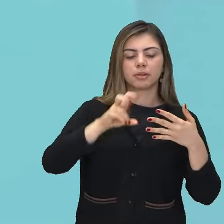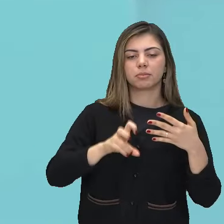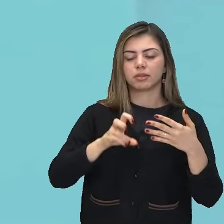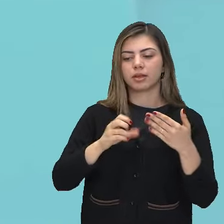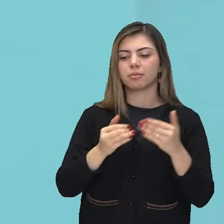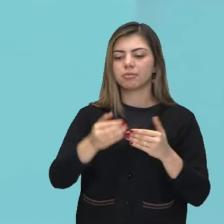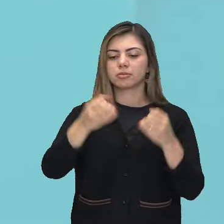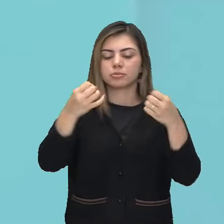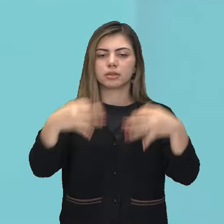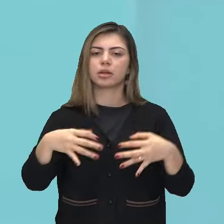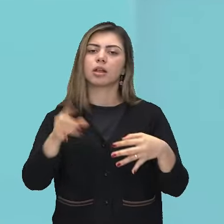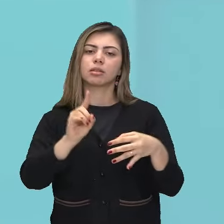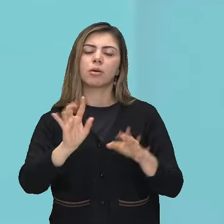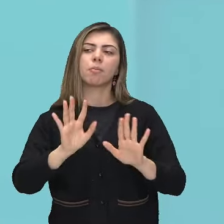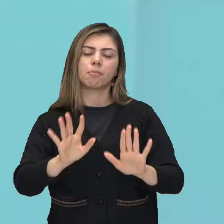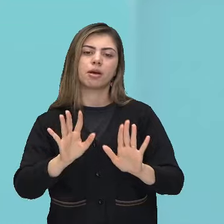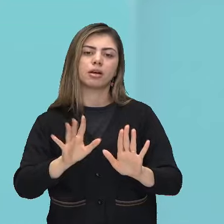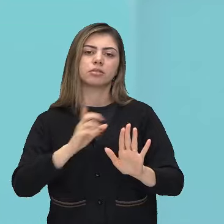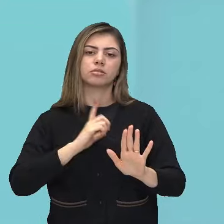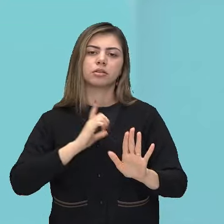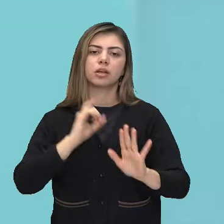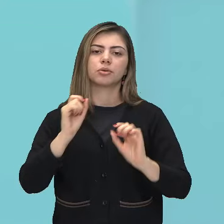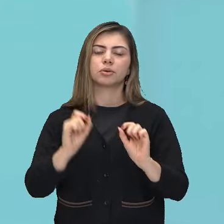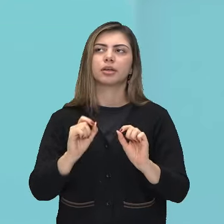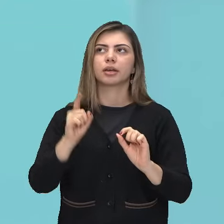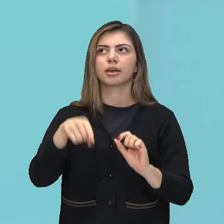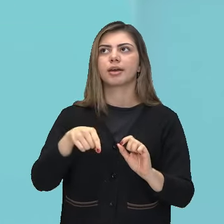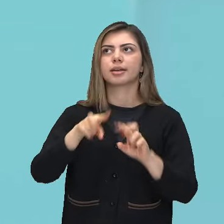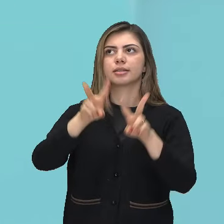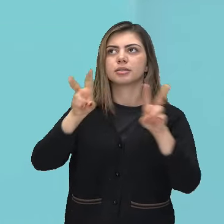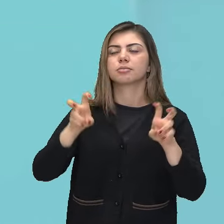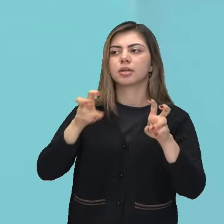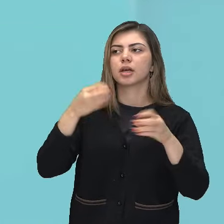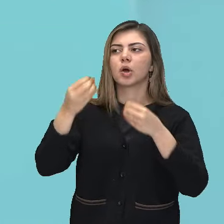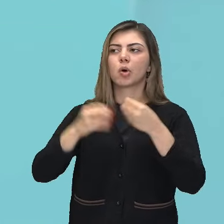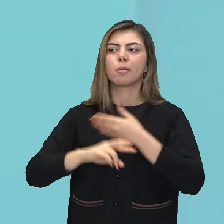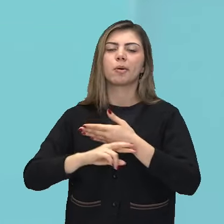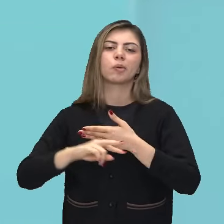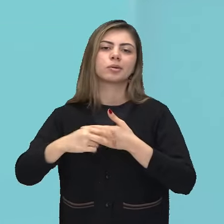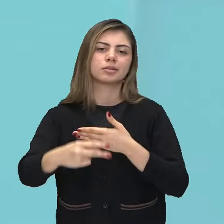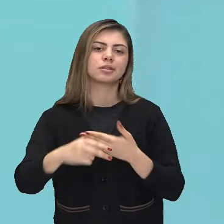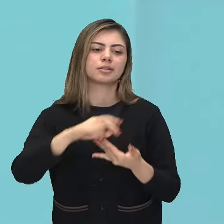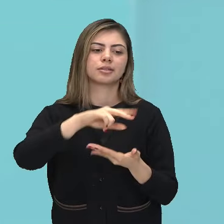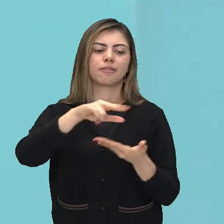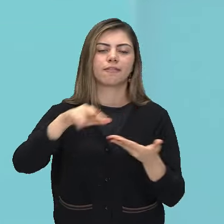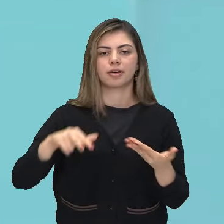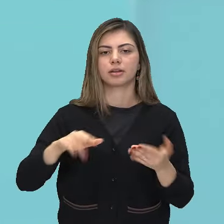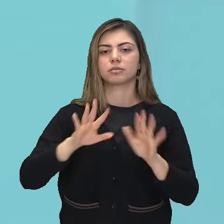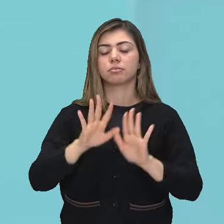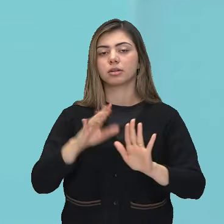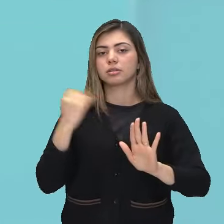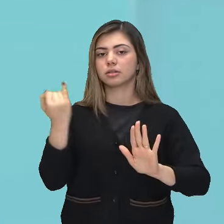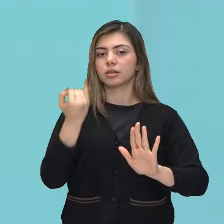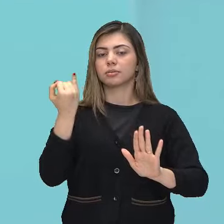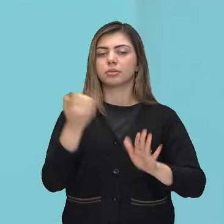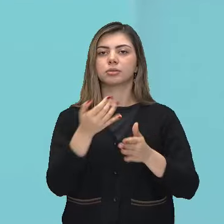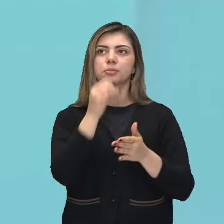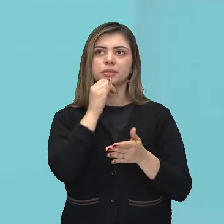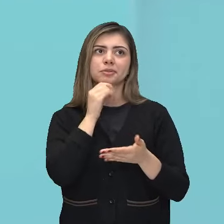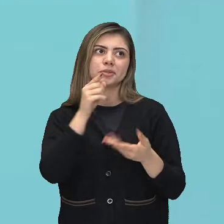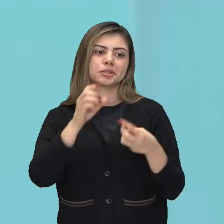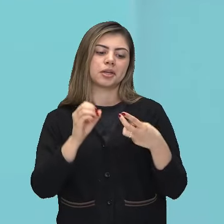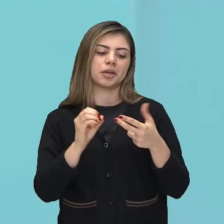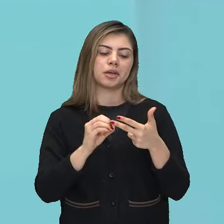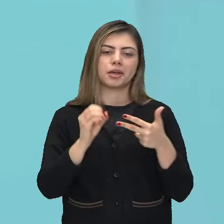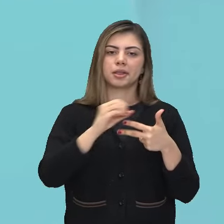vai trazer a problemática de uma forma geral é importante claro que você eh uma redação do Enem por